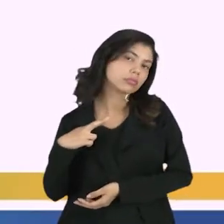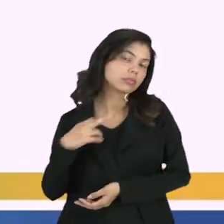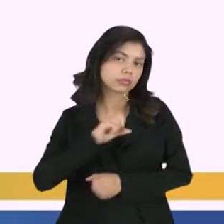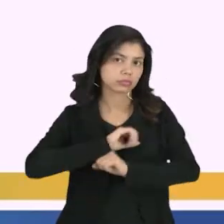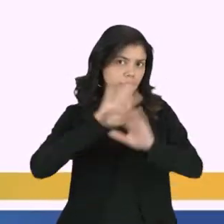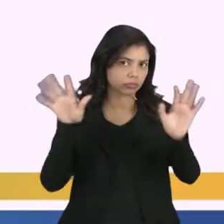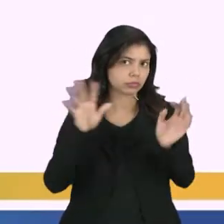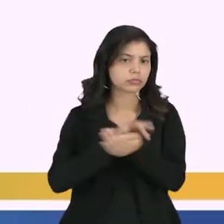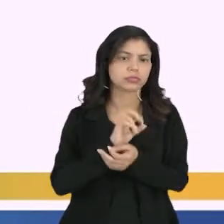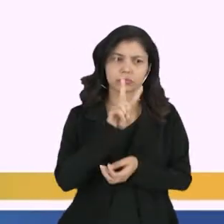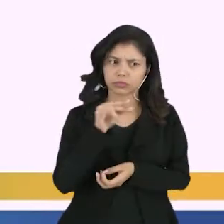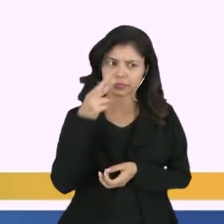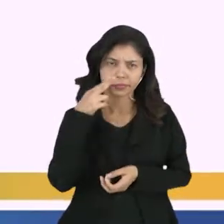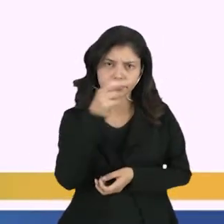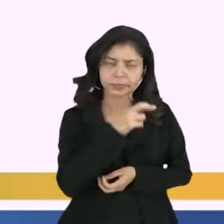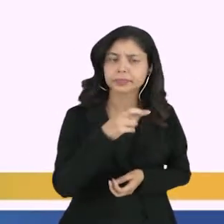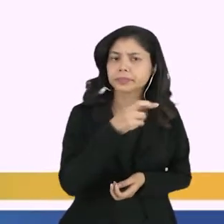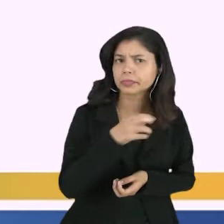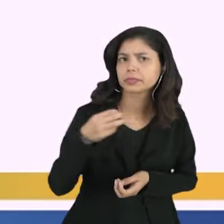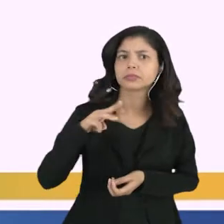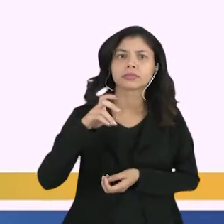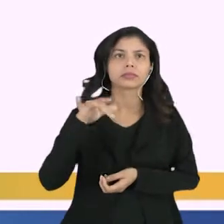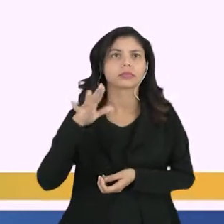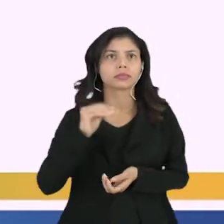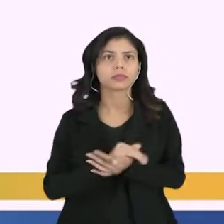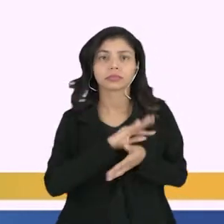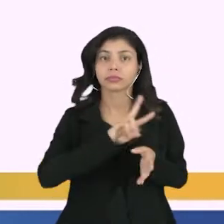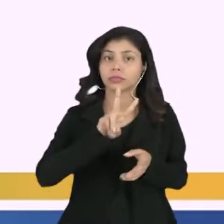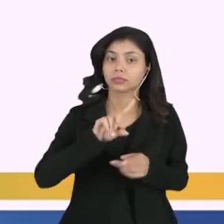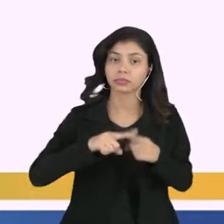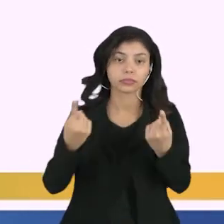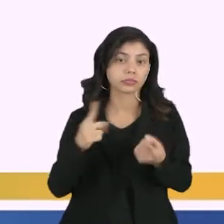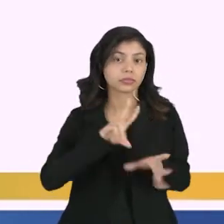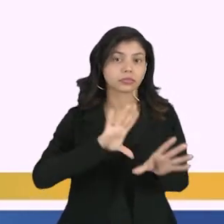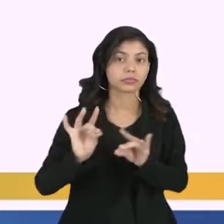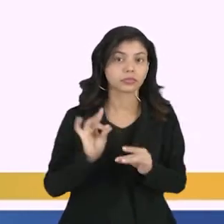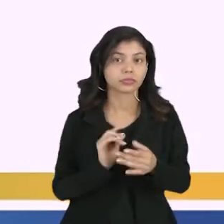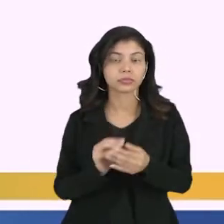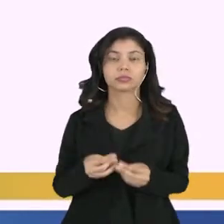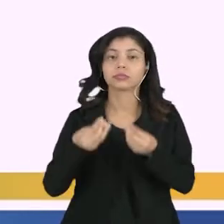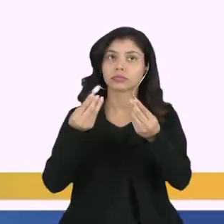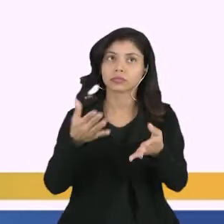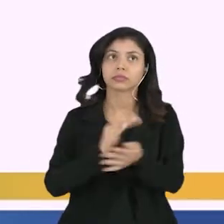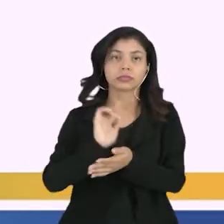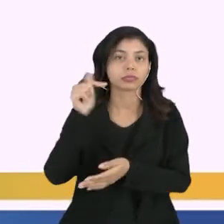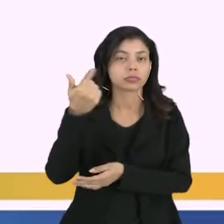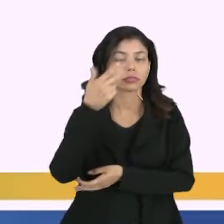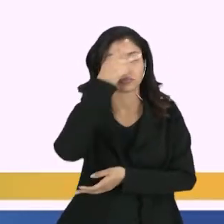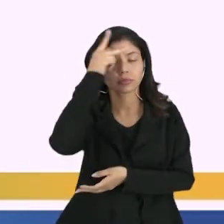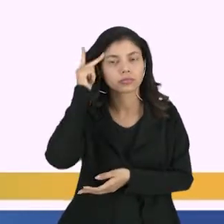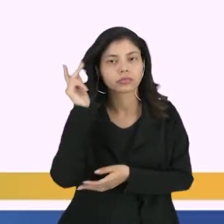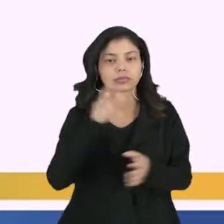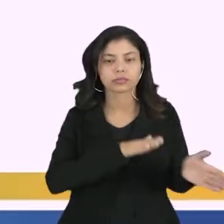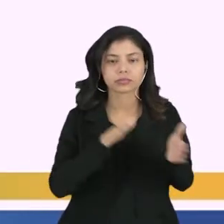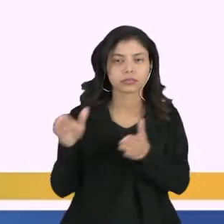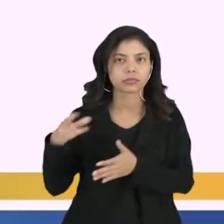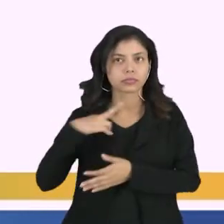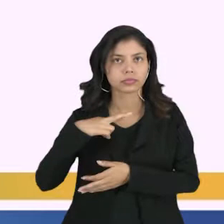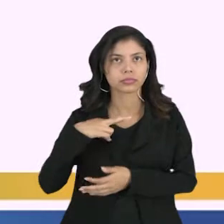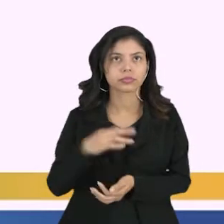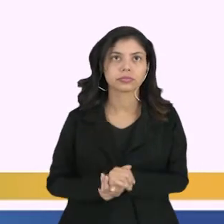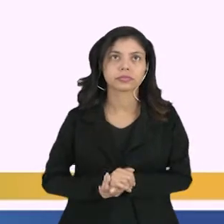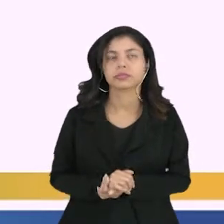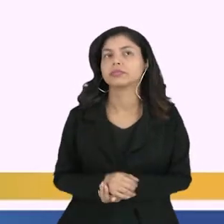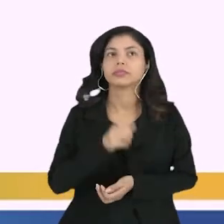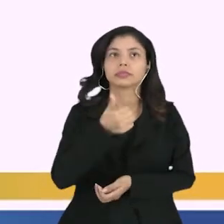vai ter o monopólio, né? Aí, mas ele vai transferir aí essa tarefa, tá bom? Para esses particulares.